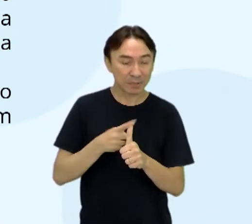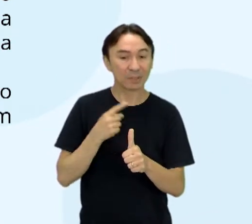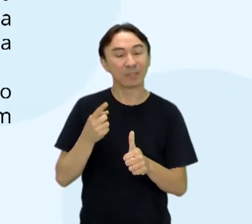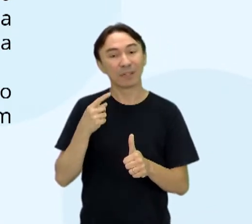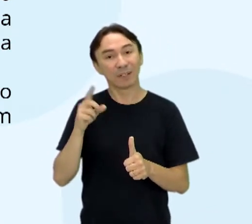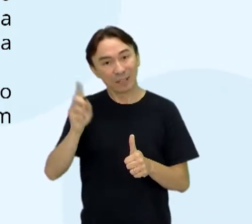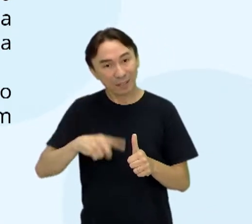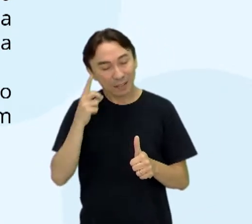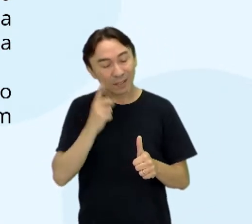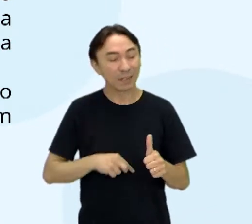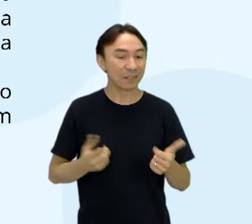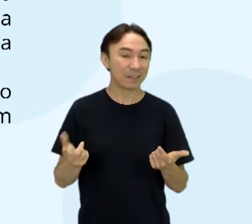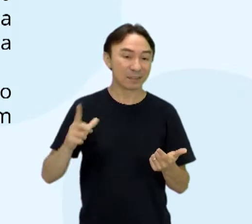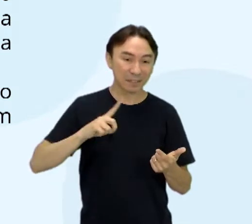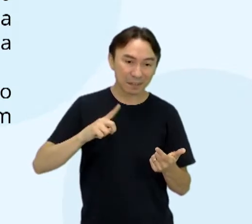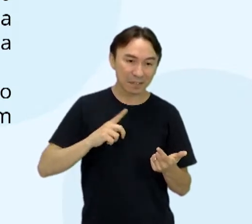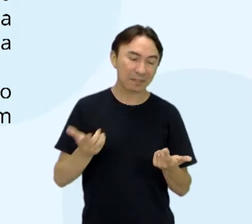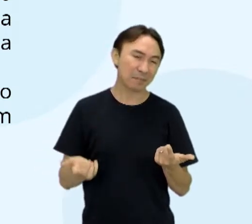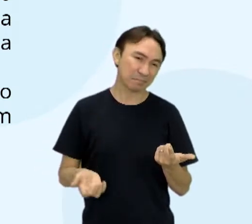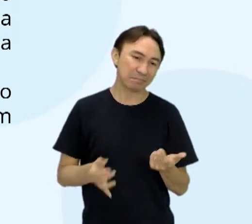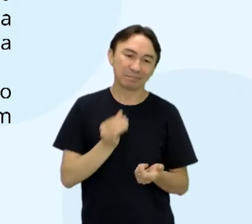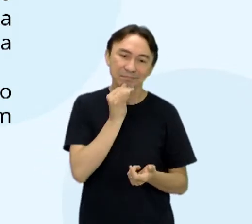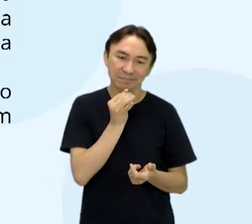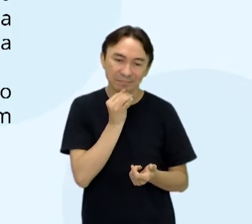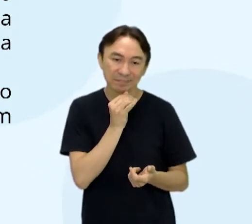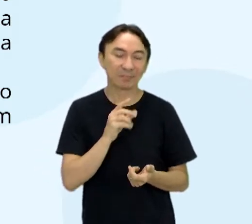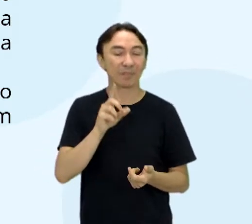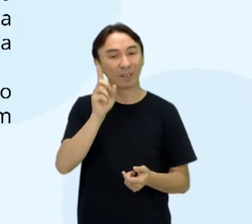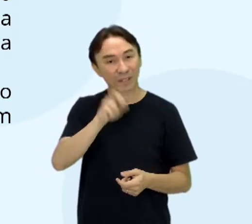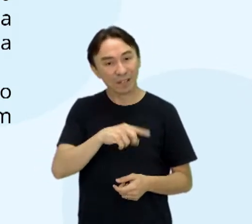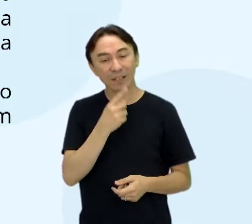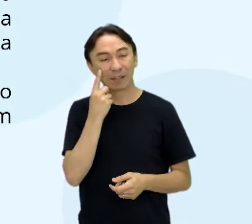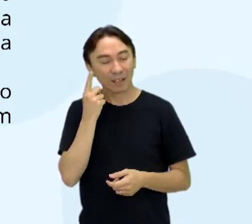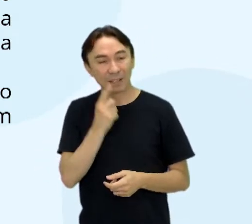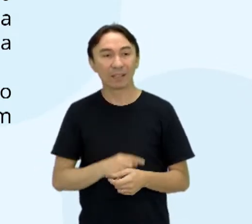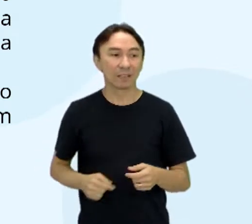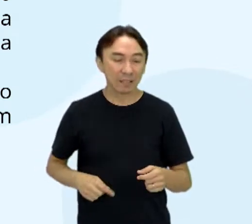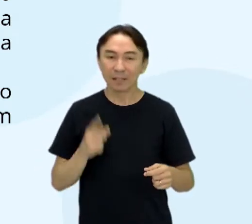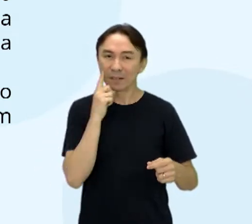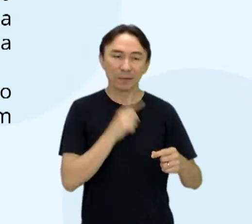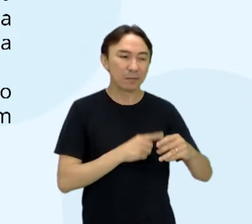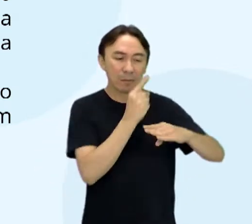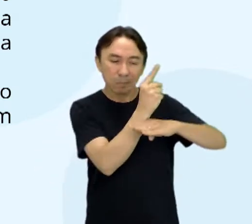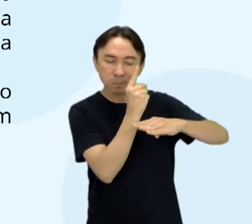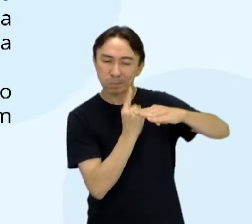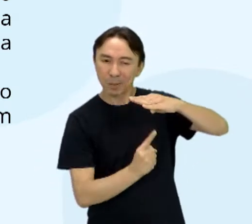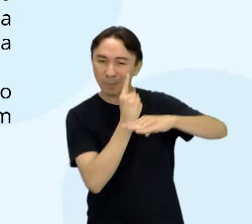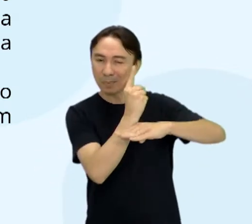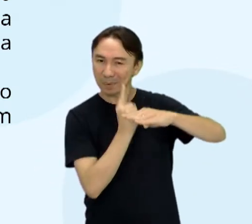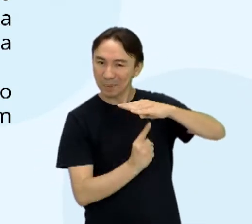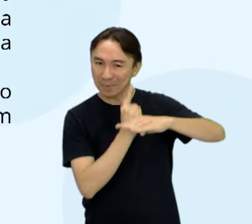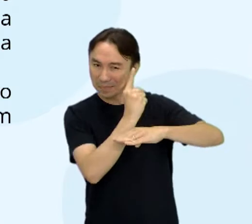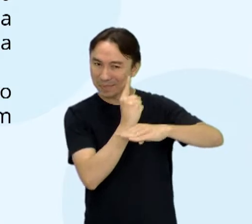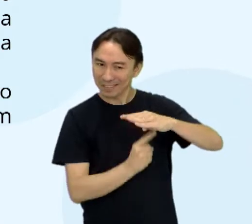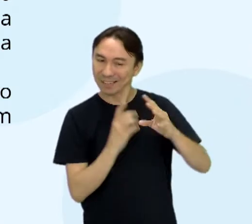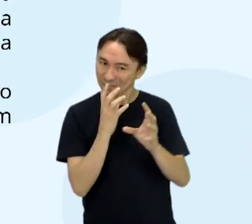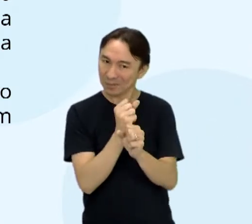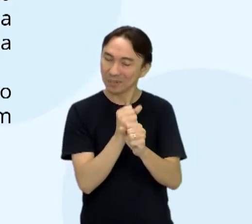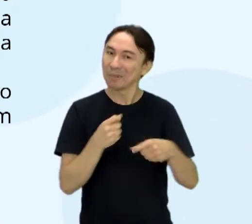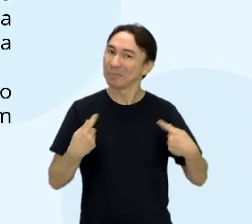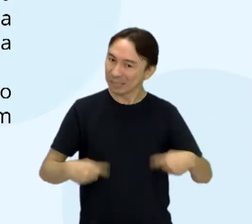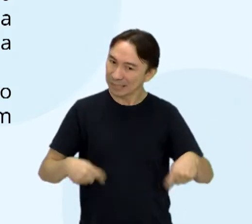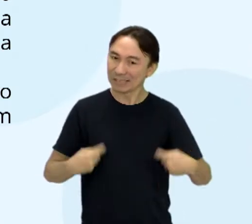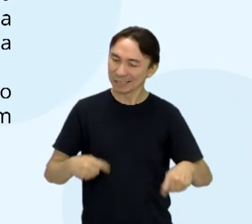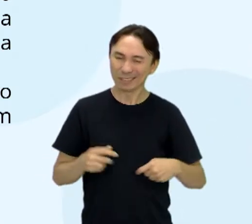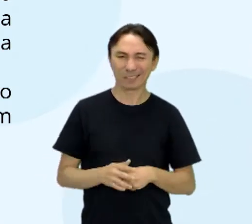entre valores de mesma natureza, numa relação entre a parte e o todo, aquela famosa fração. E a gente já falou de